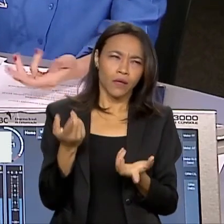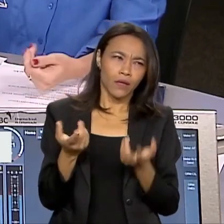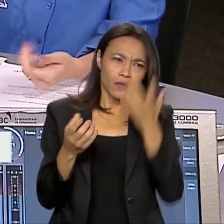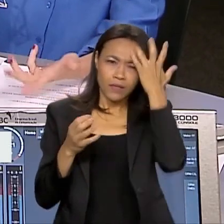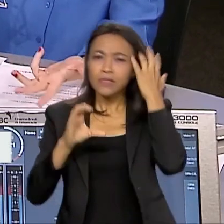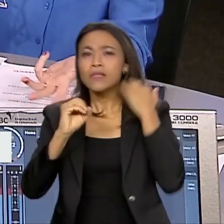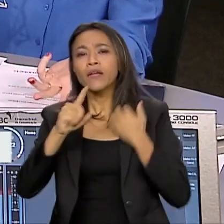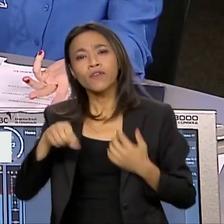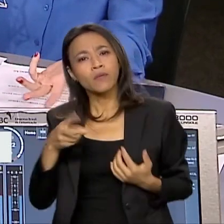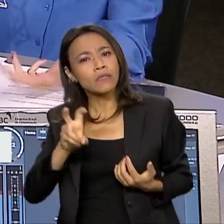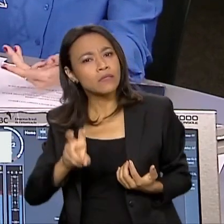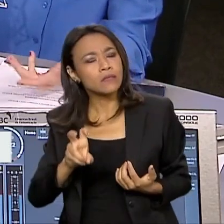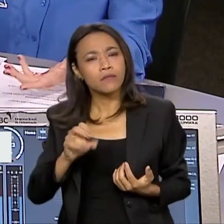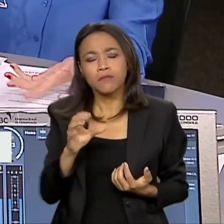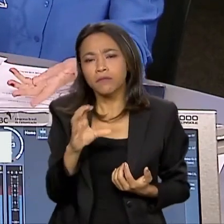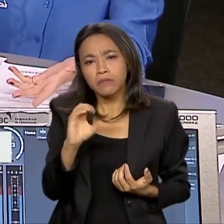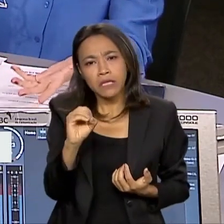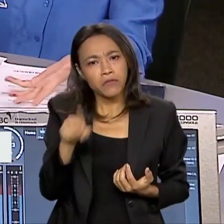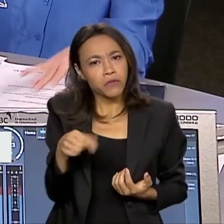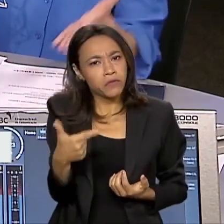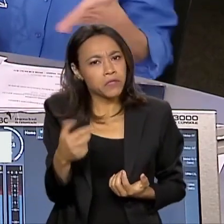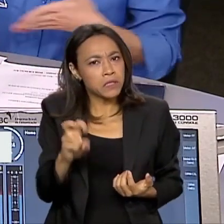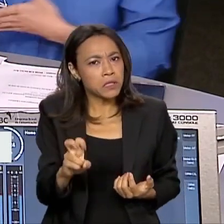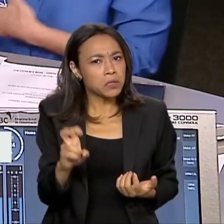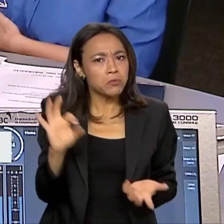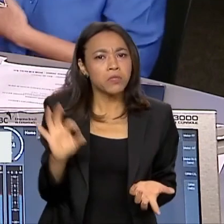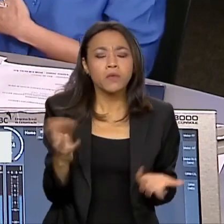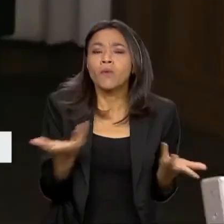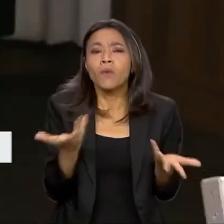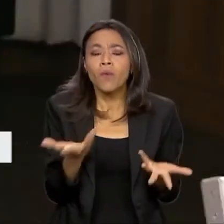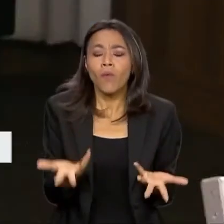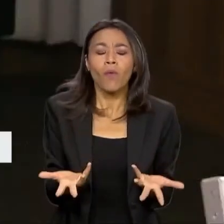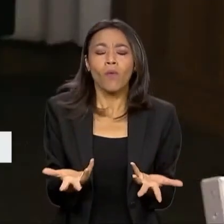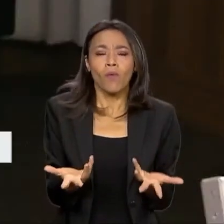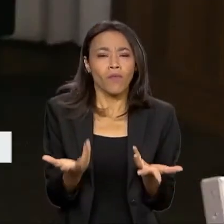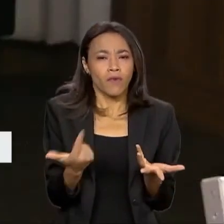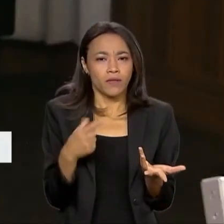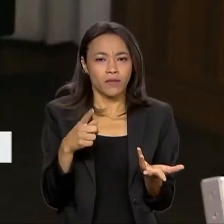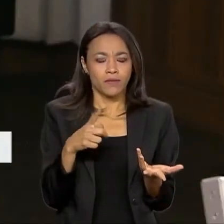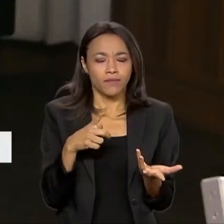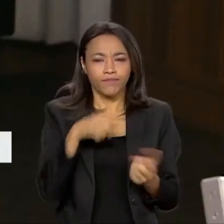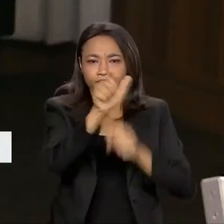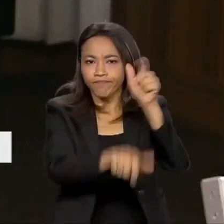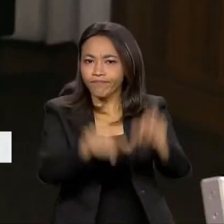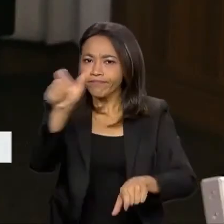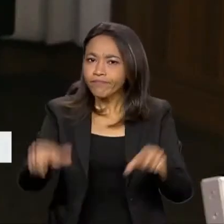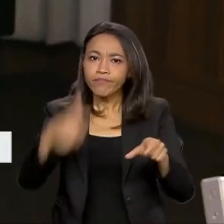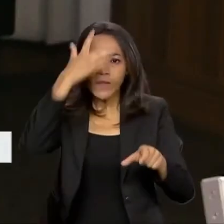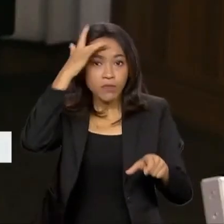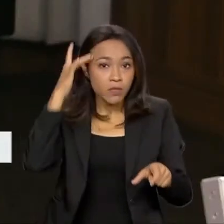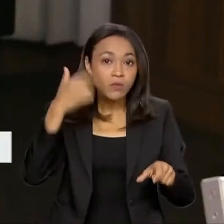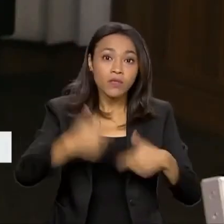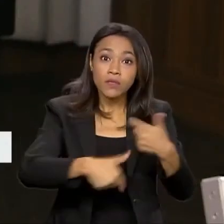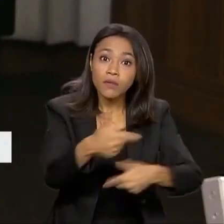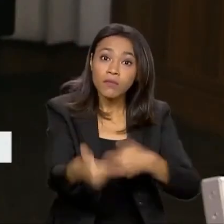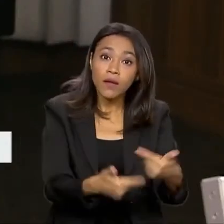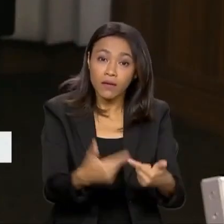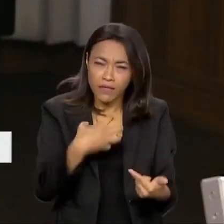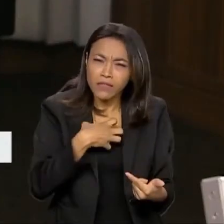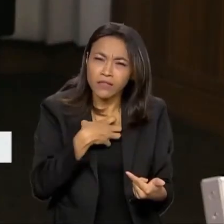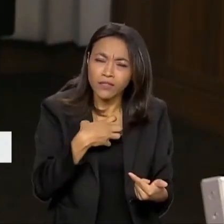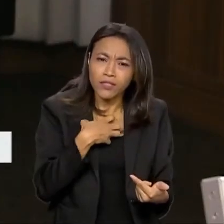ponto percentual 0,25 não há isso então como é que fica o bolso do Trabalhador Quando é que a gente vai